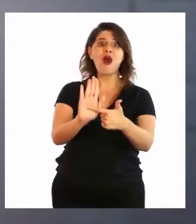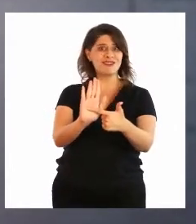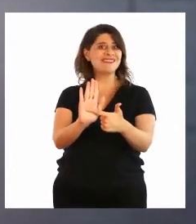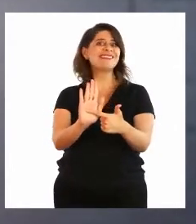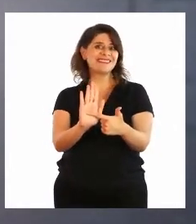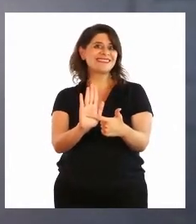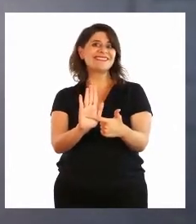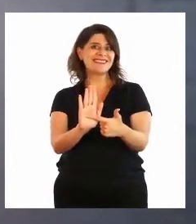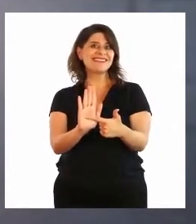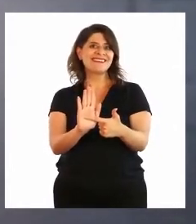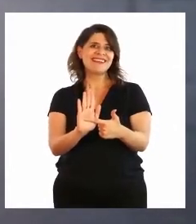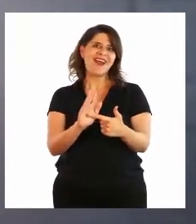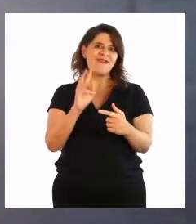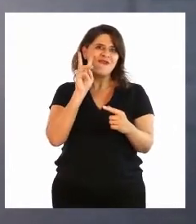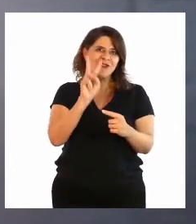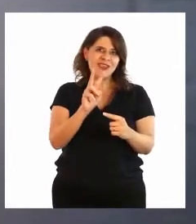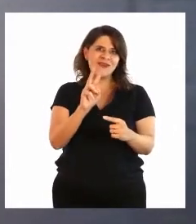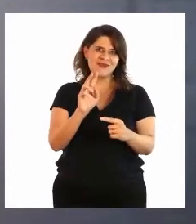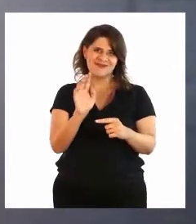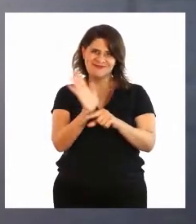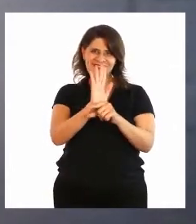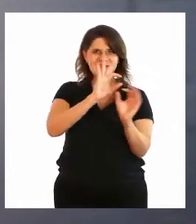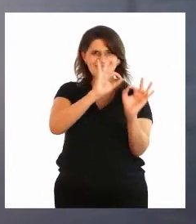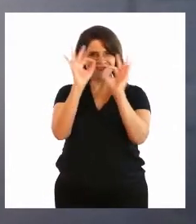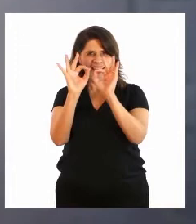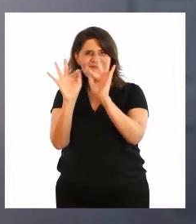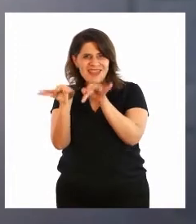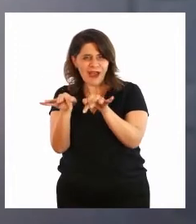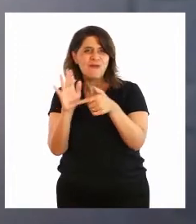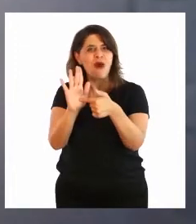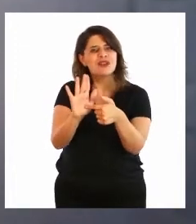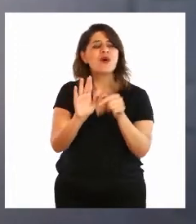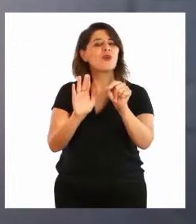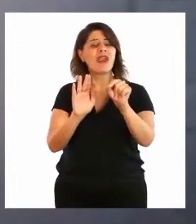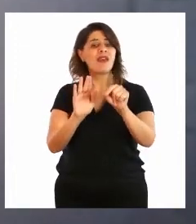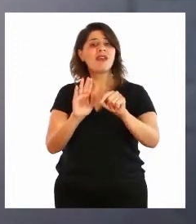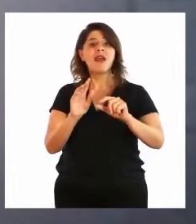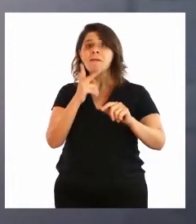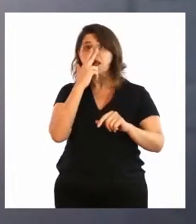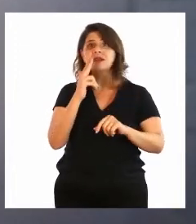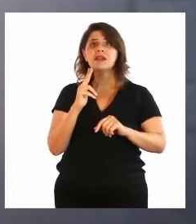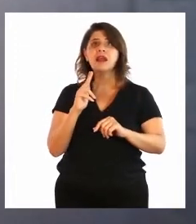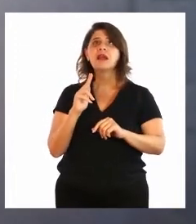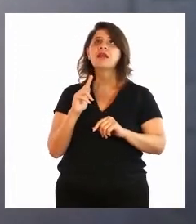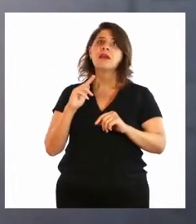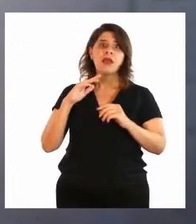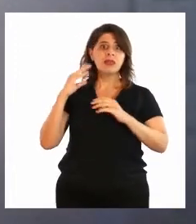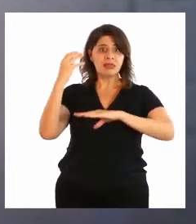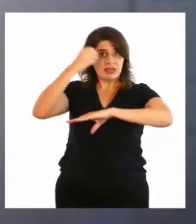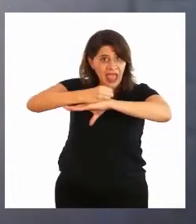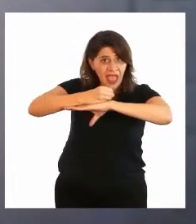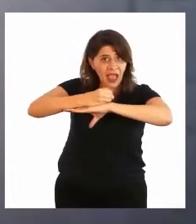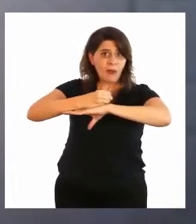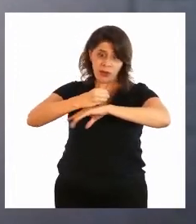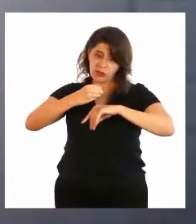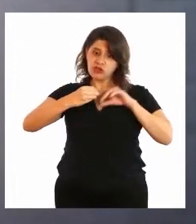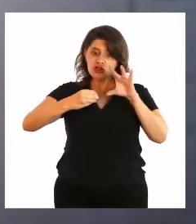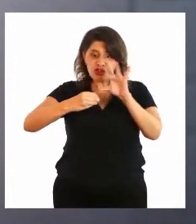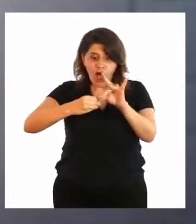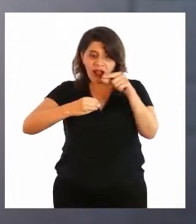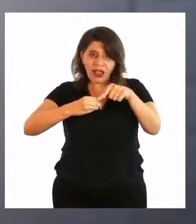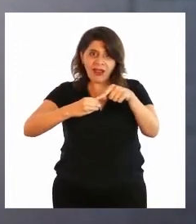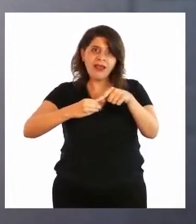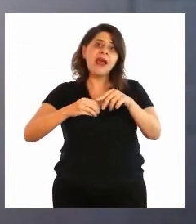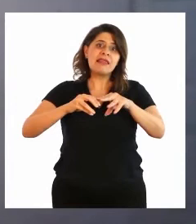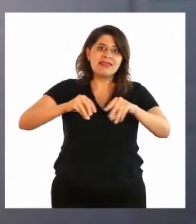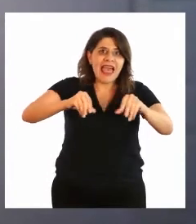gente ouve que tocar um meteorito pode ser ao mesmo tempo tocar a Terra e tocar o céu, não precisa